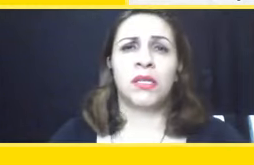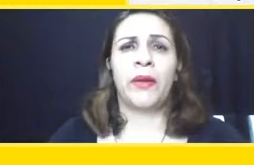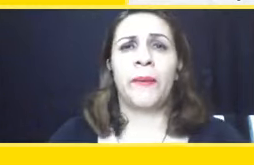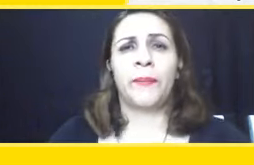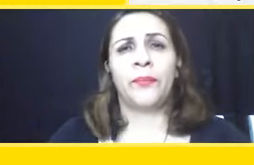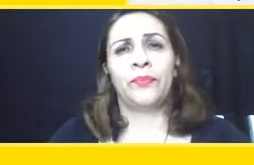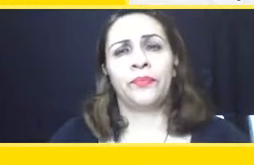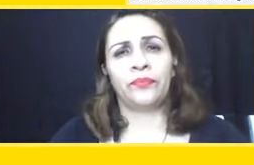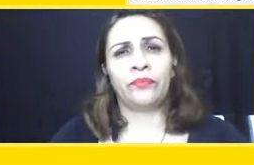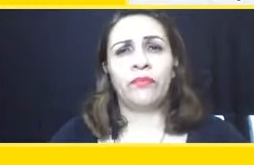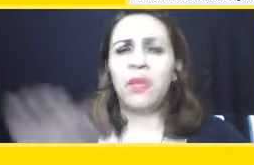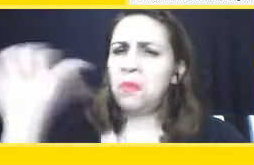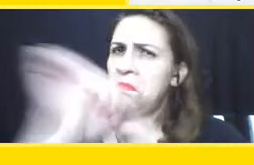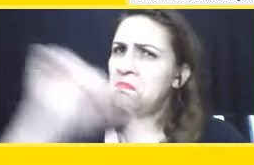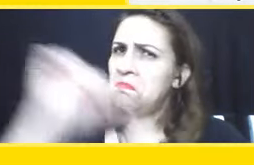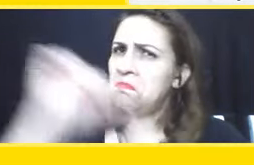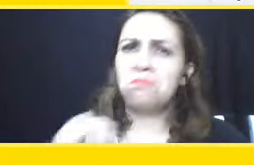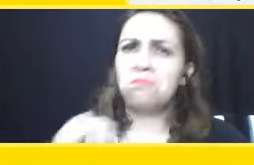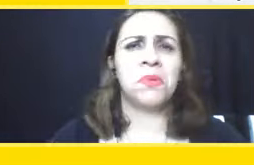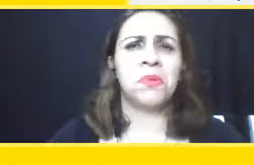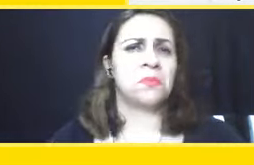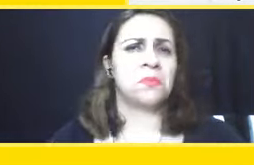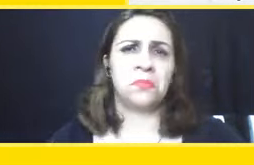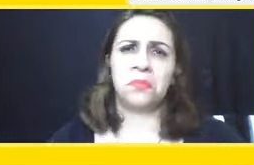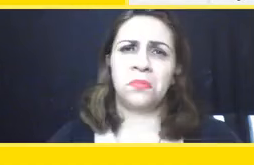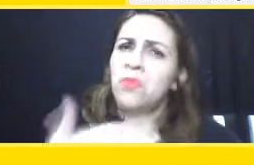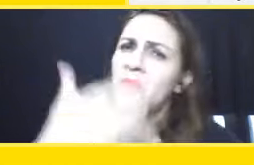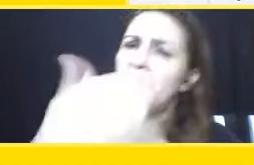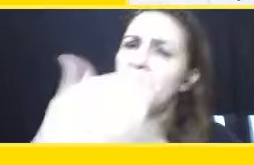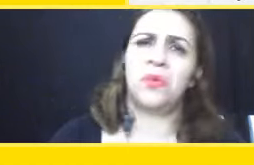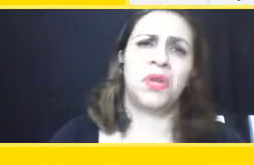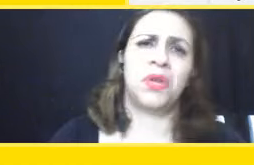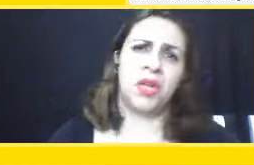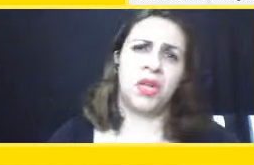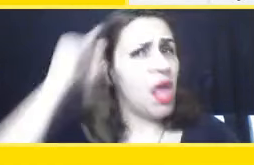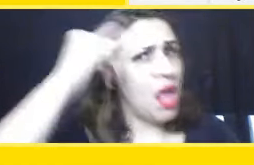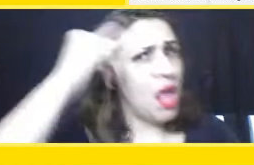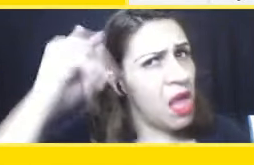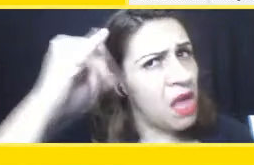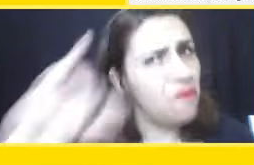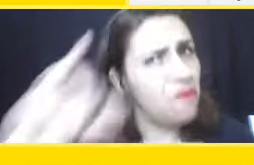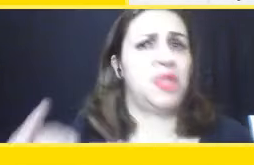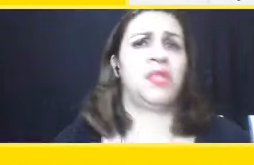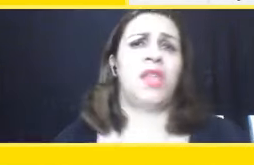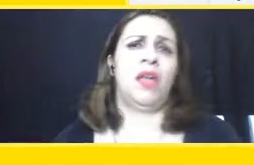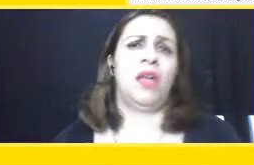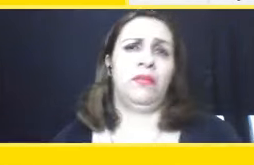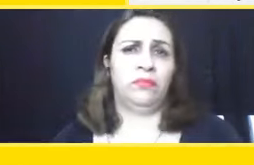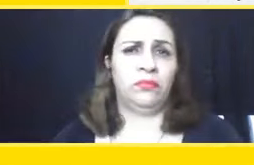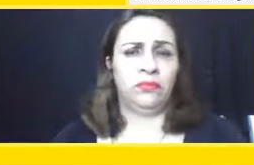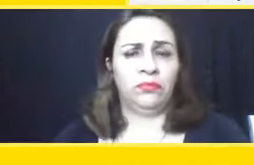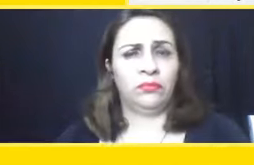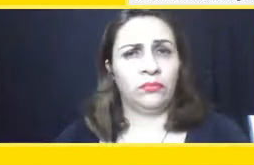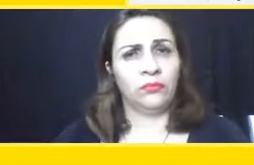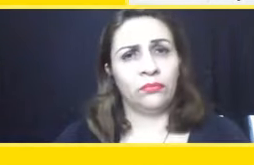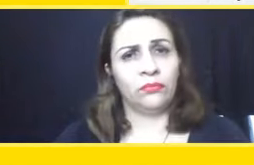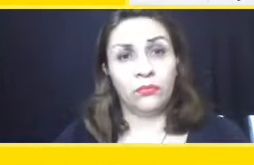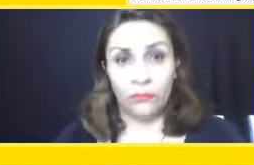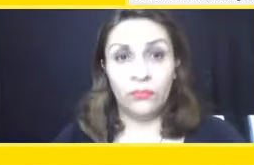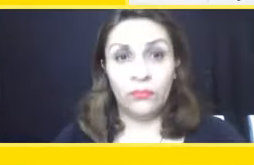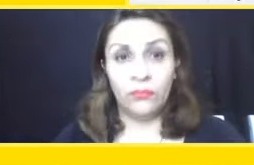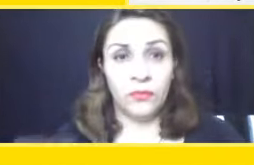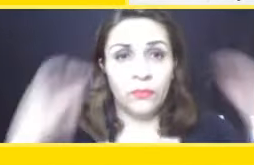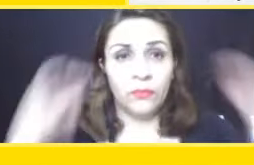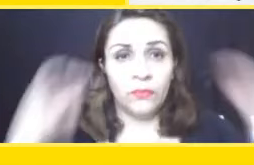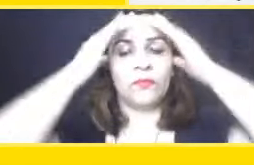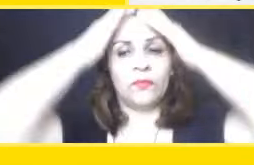para piores, para piores, né? Que eles não evoluam para de leve para moderado, de moderado para grave. Então, deputado, só para encerrar esse